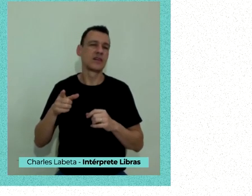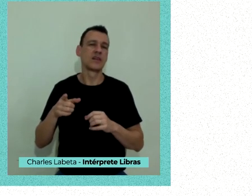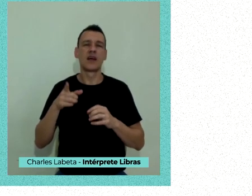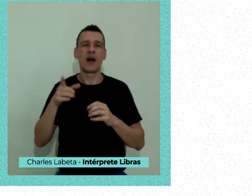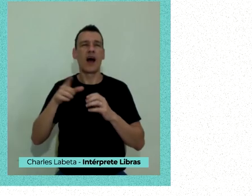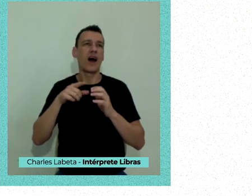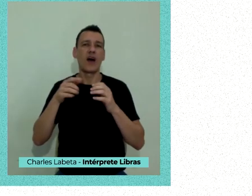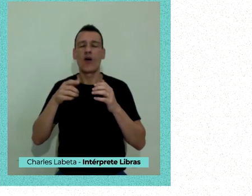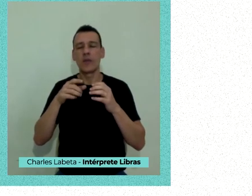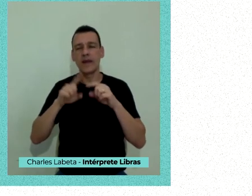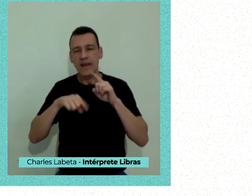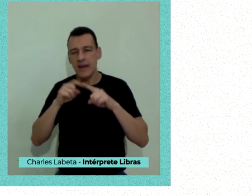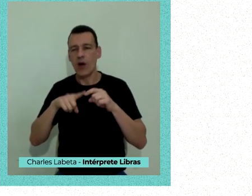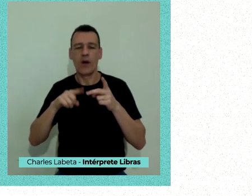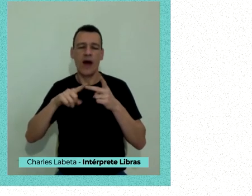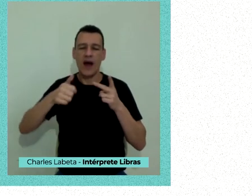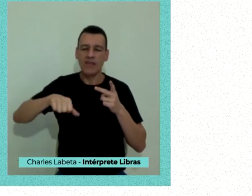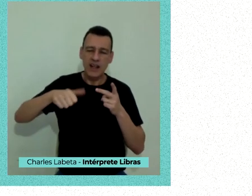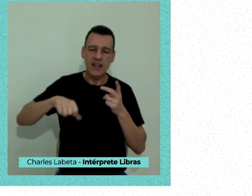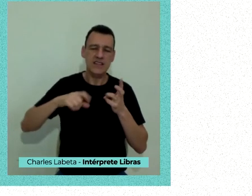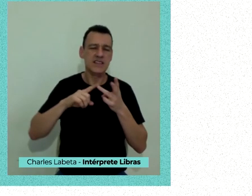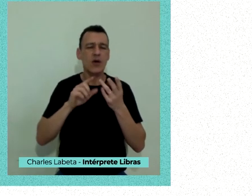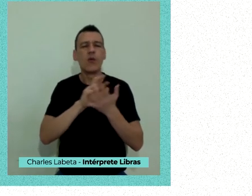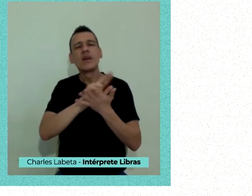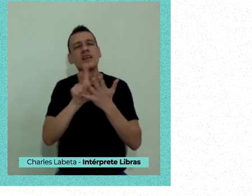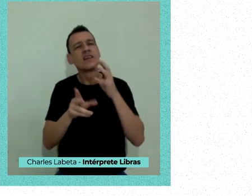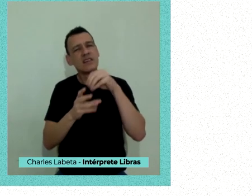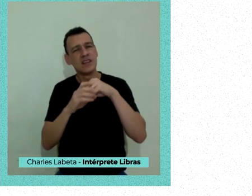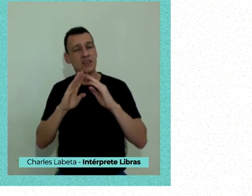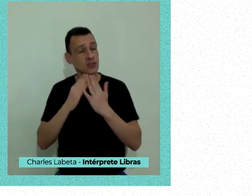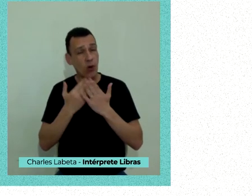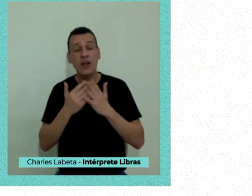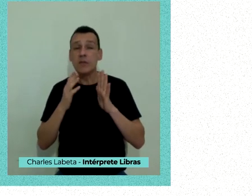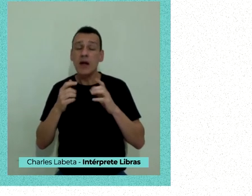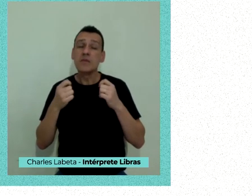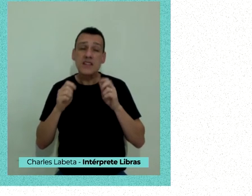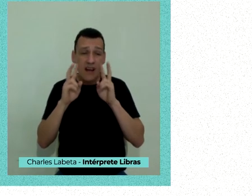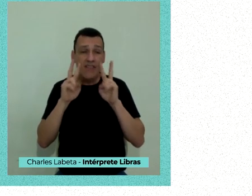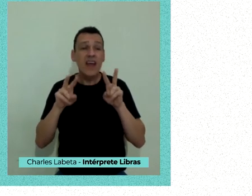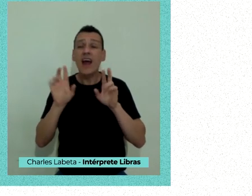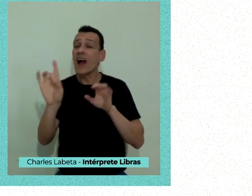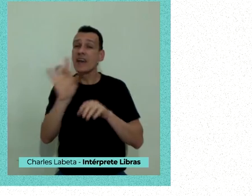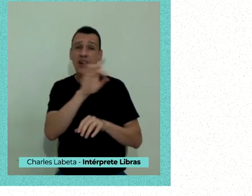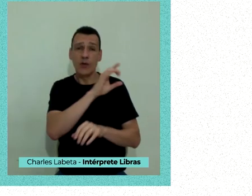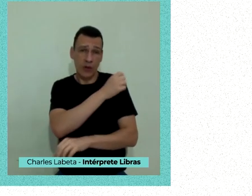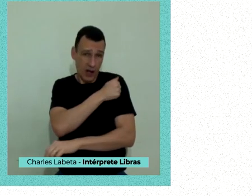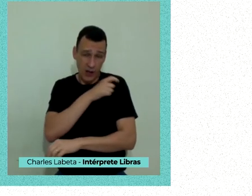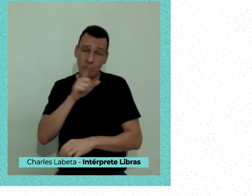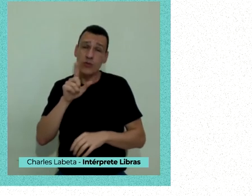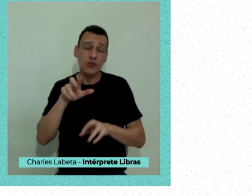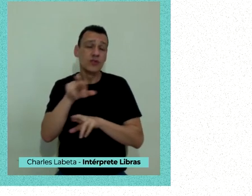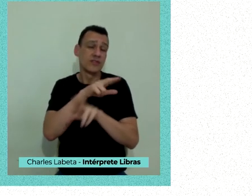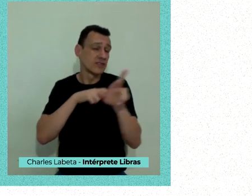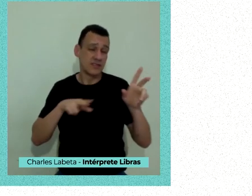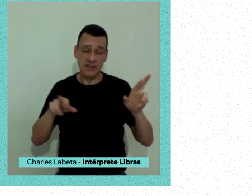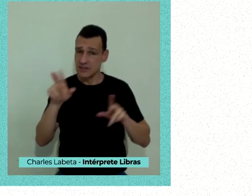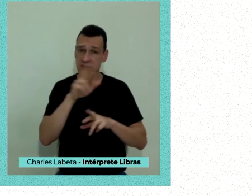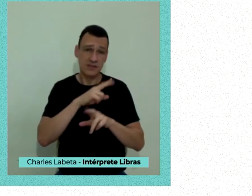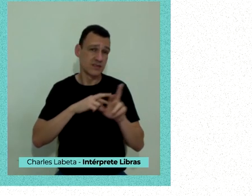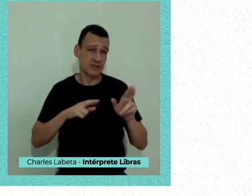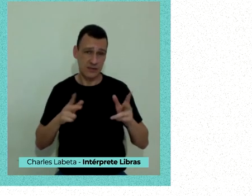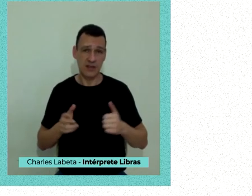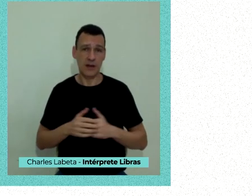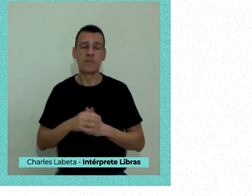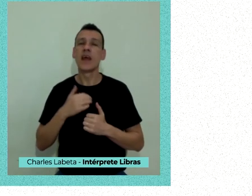avaliação, sem considerar a diferença de todos. Quando eu queria trazer aqui um conceito